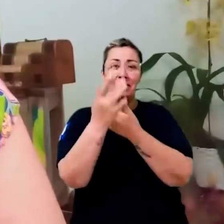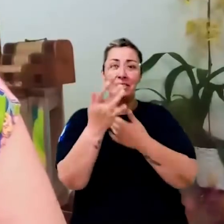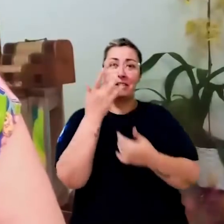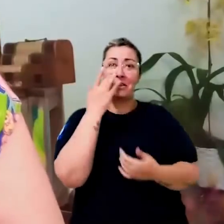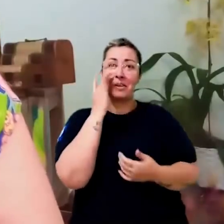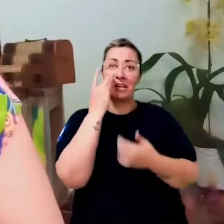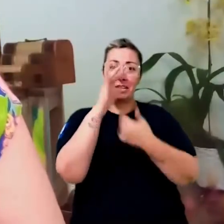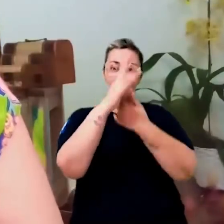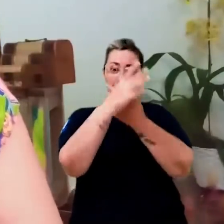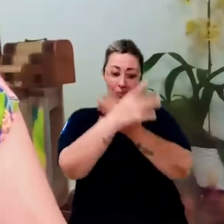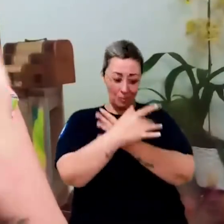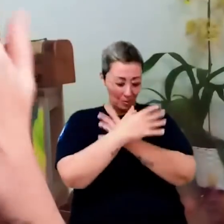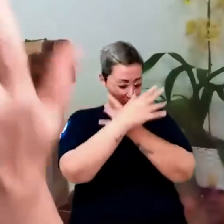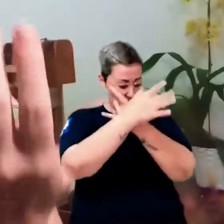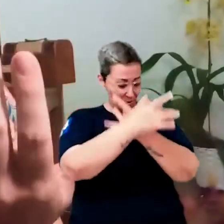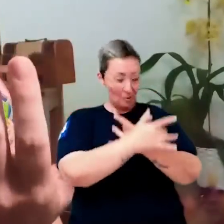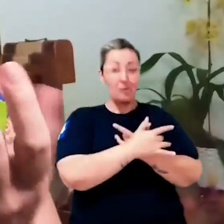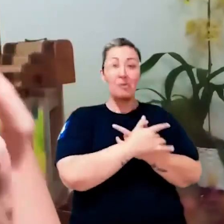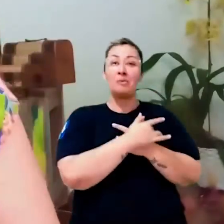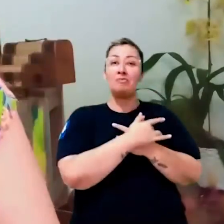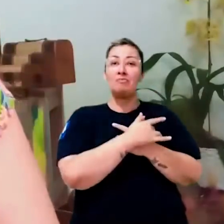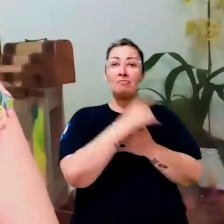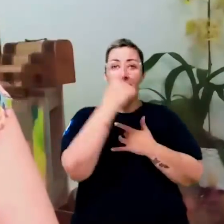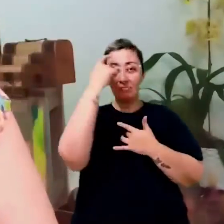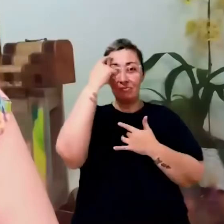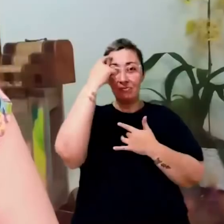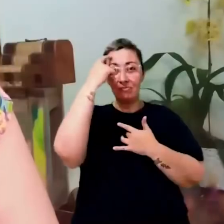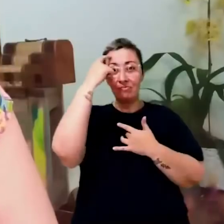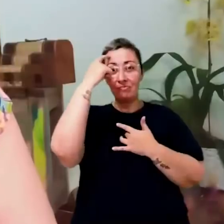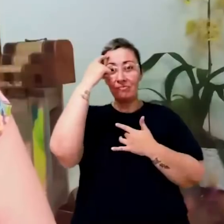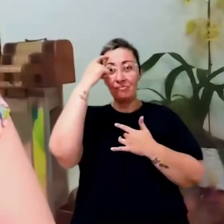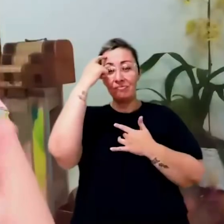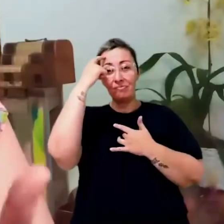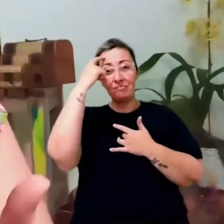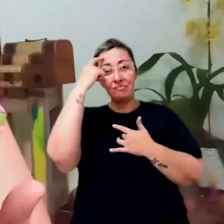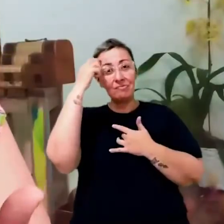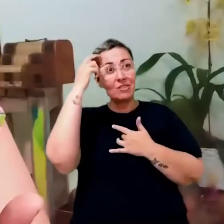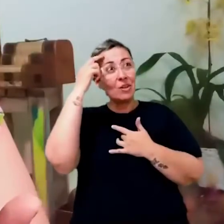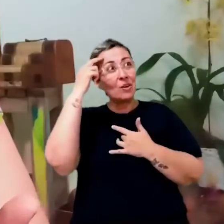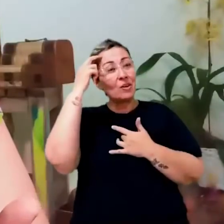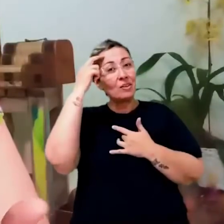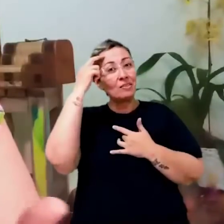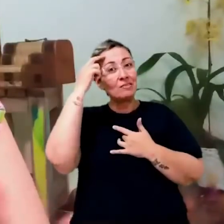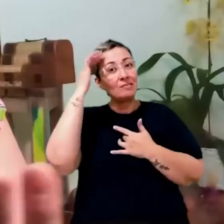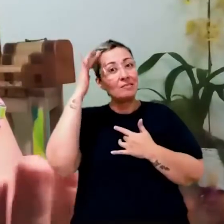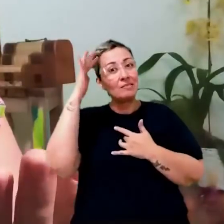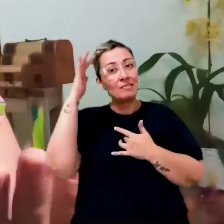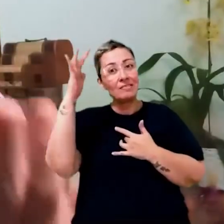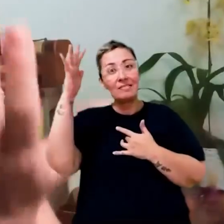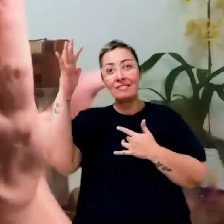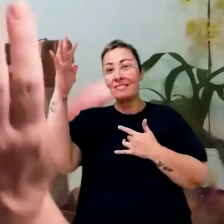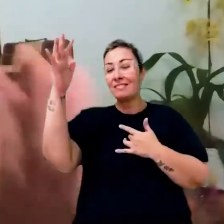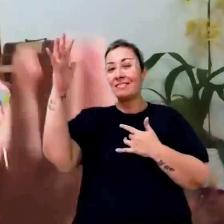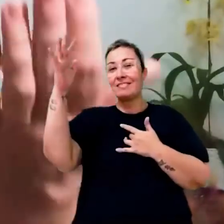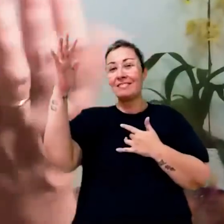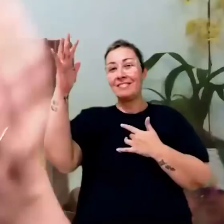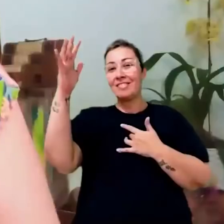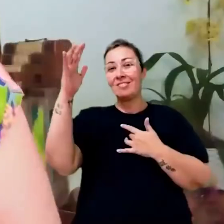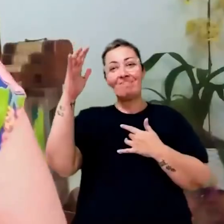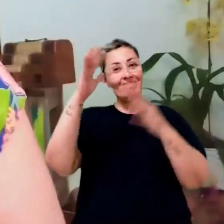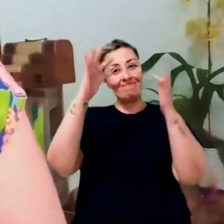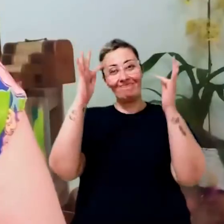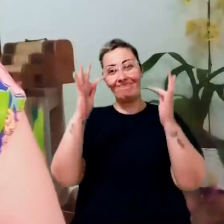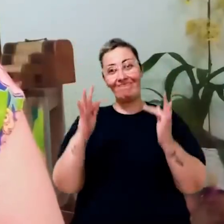vocês, para que vocês pensem, sonhem, imaginem e sejam